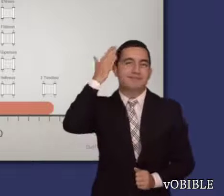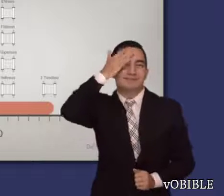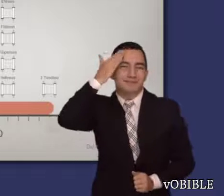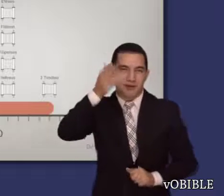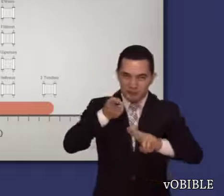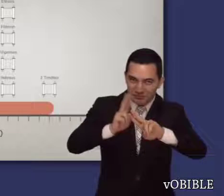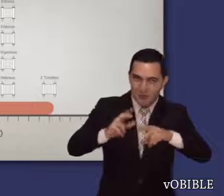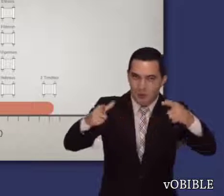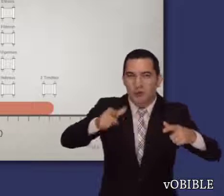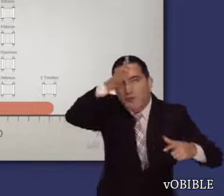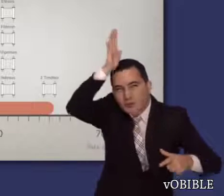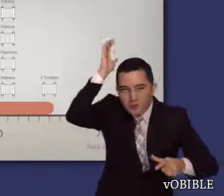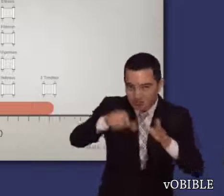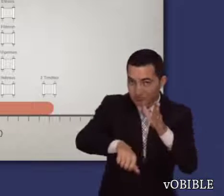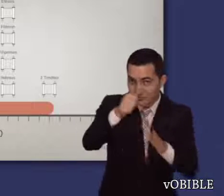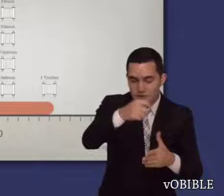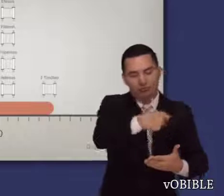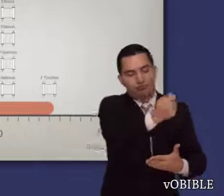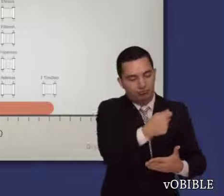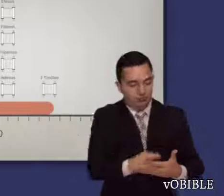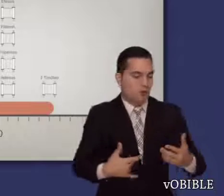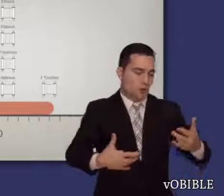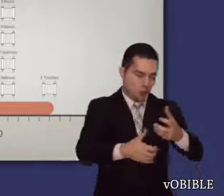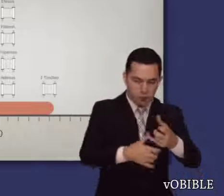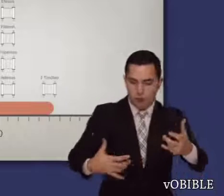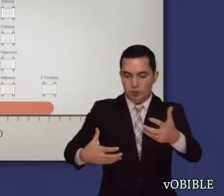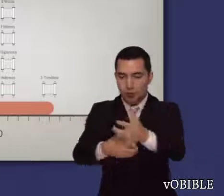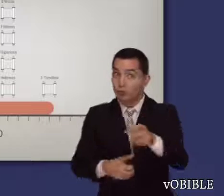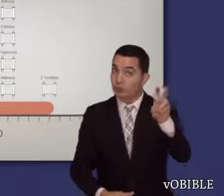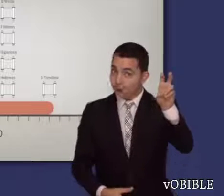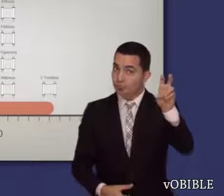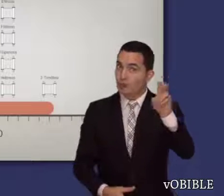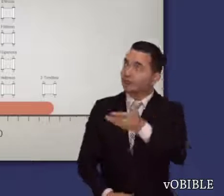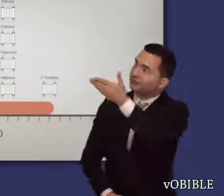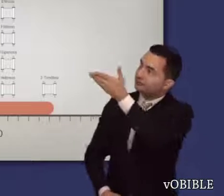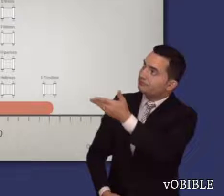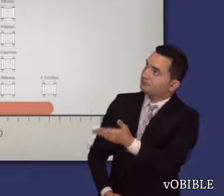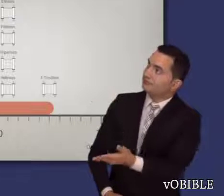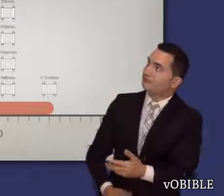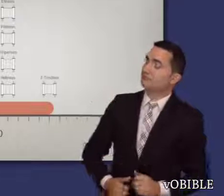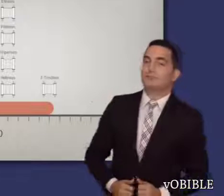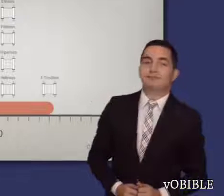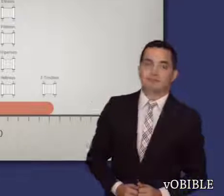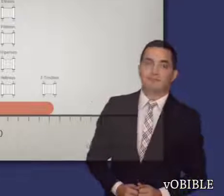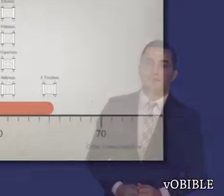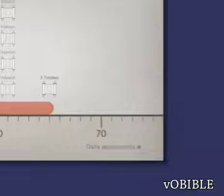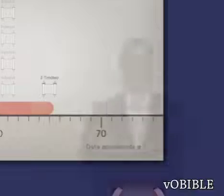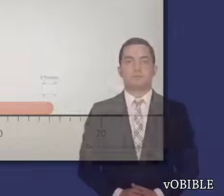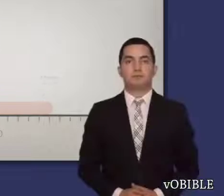enquanto estava preso em Roma, e a carta aos Hebreus foi escrita um pouco antes ou um pouco depois de ele ter sido